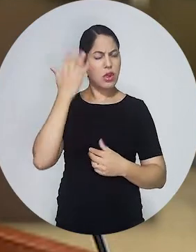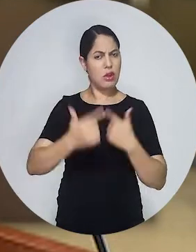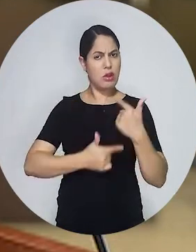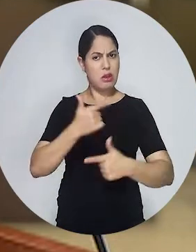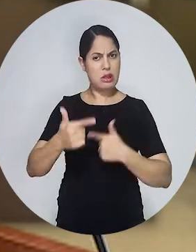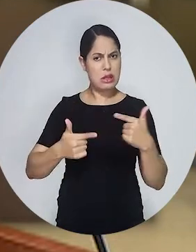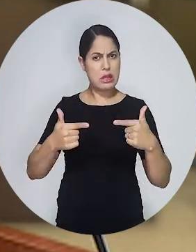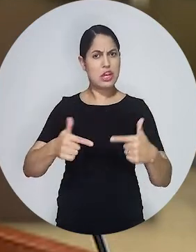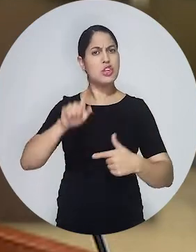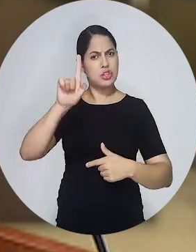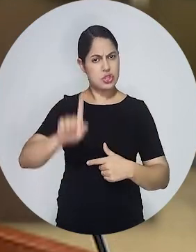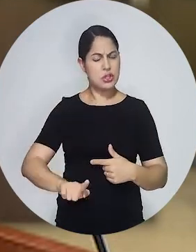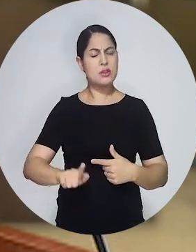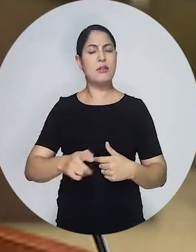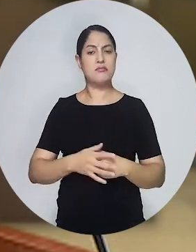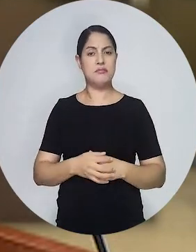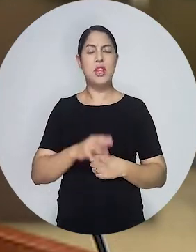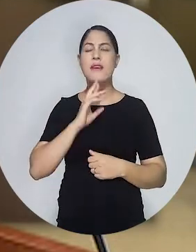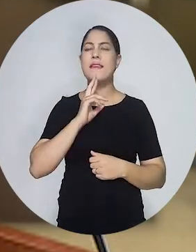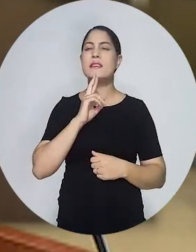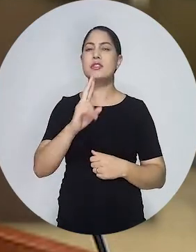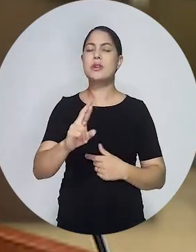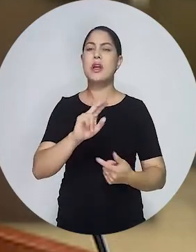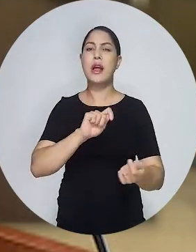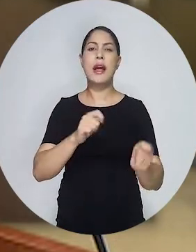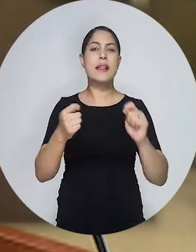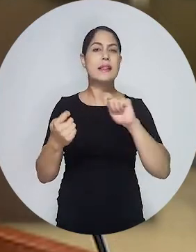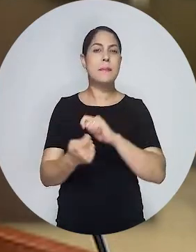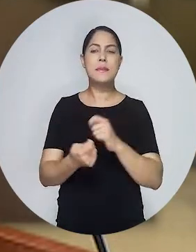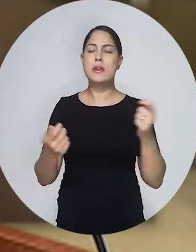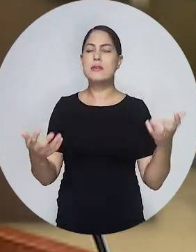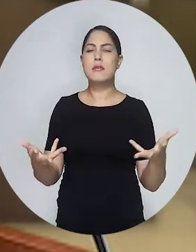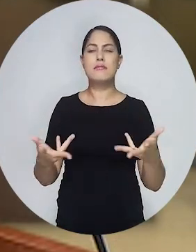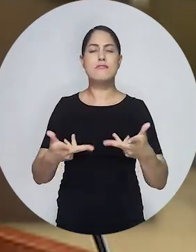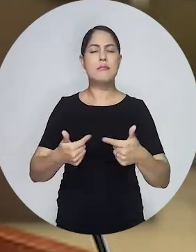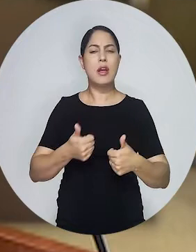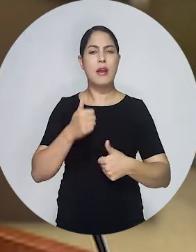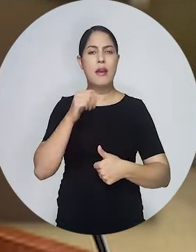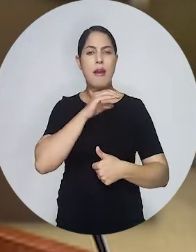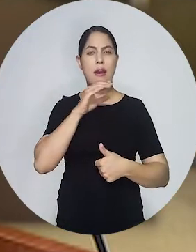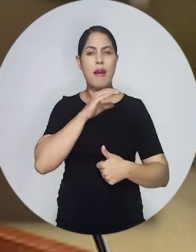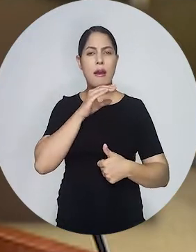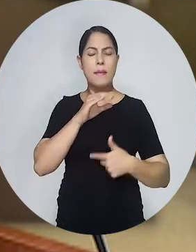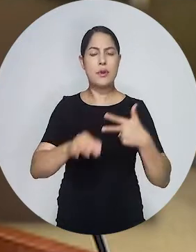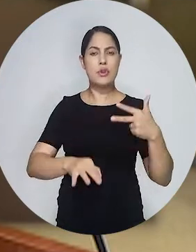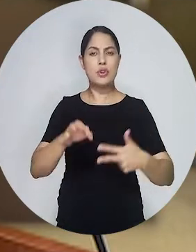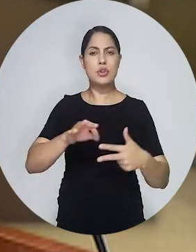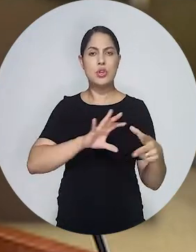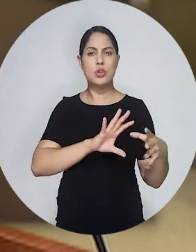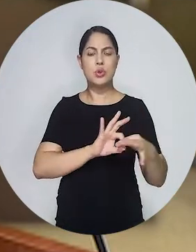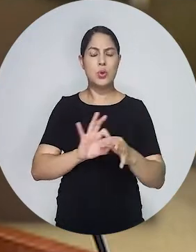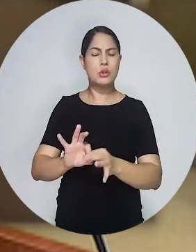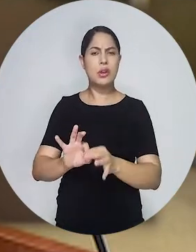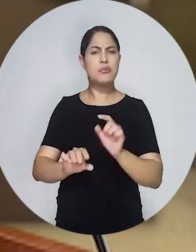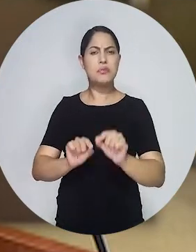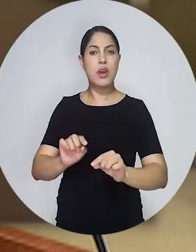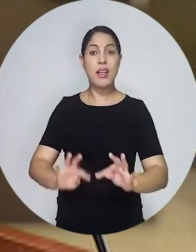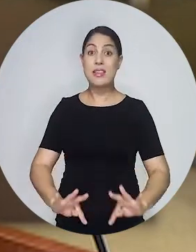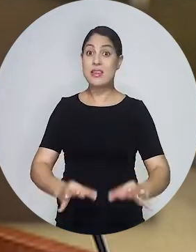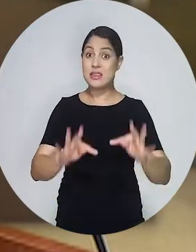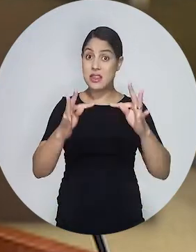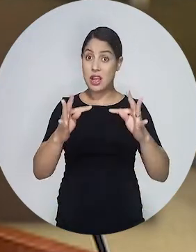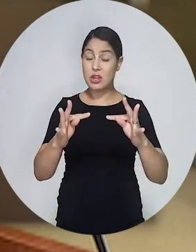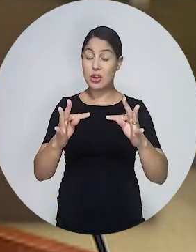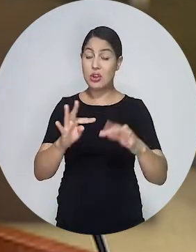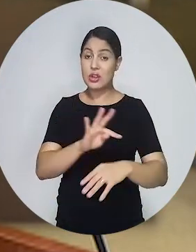adequadas para cada momento. E um dos resultados de sua gestão foi a adaptação célere e bem-sucedida do judiciário aos usos